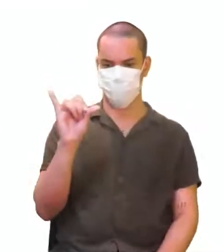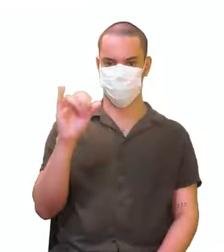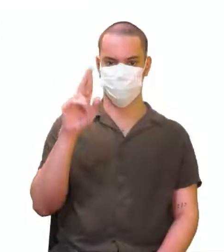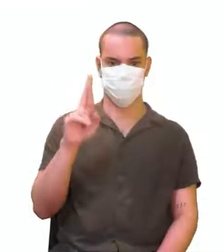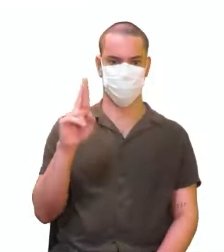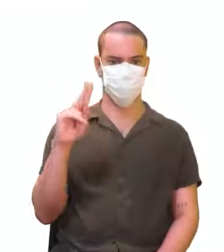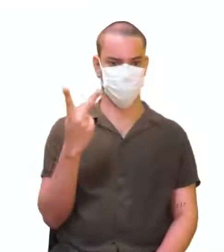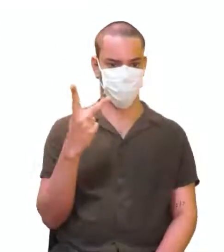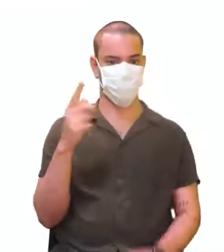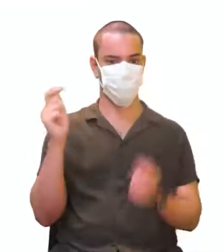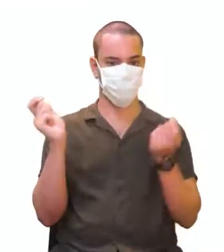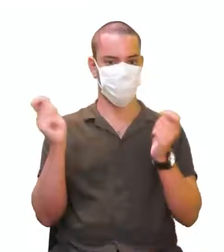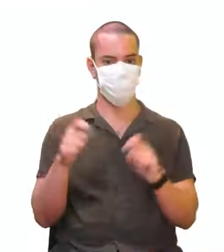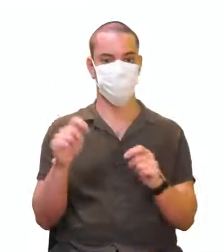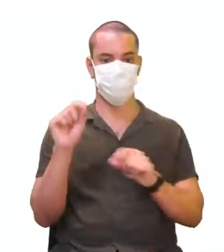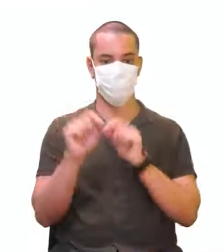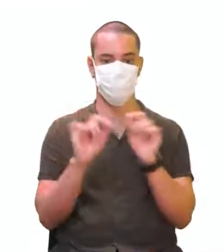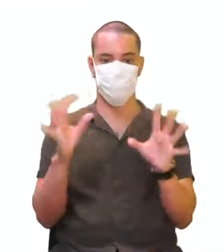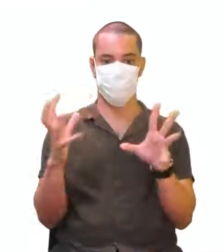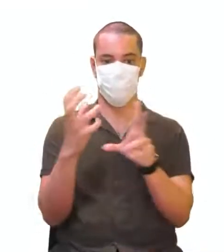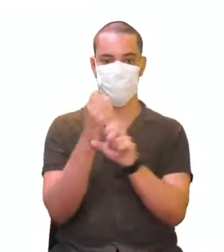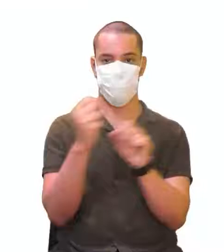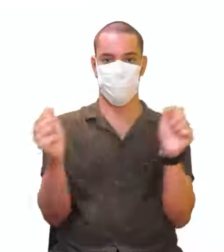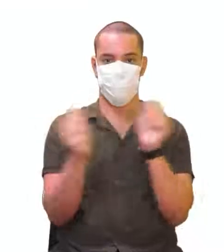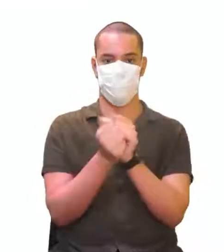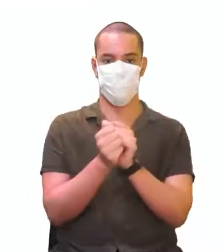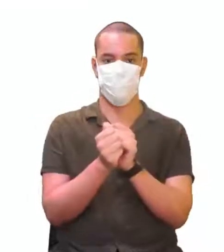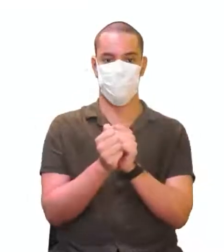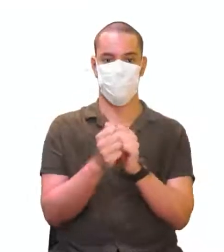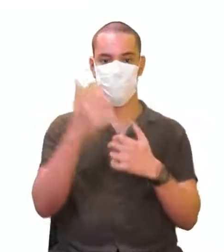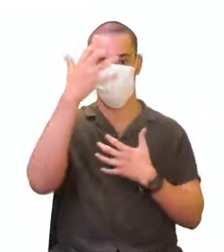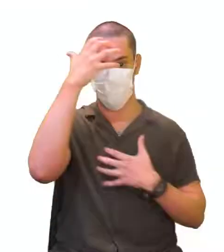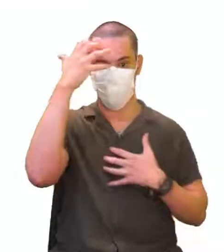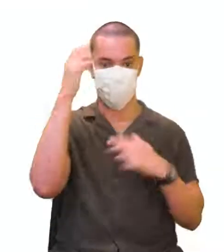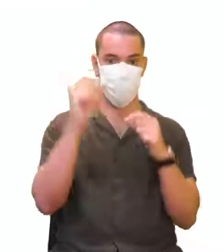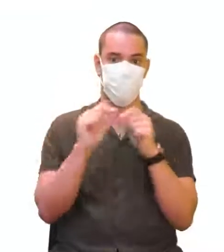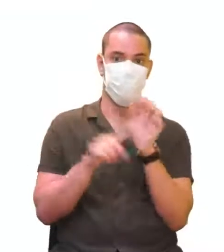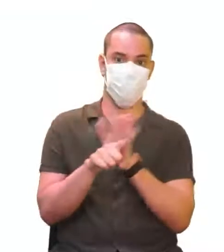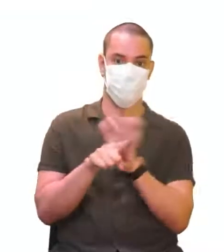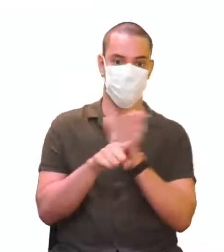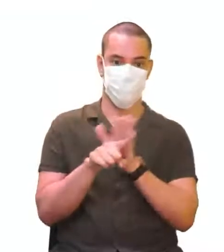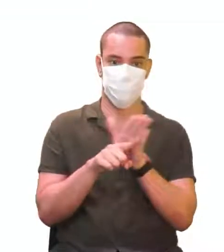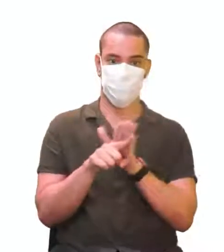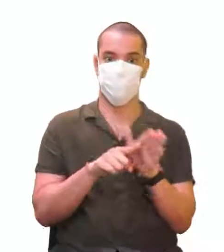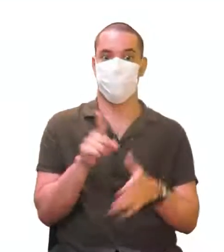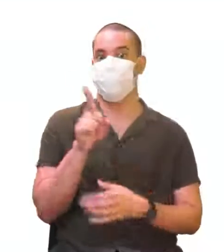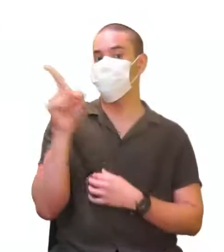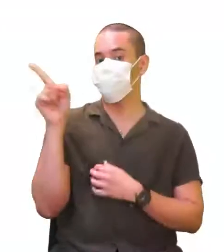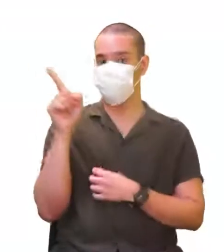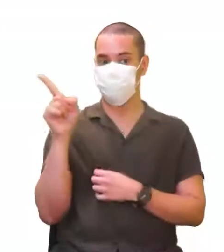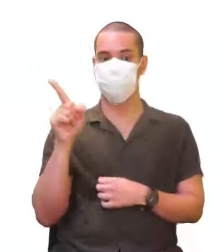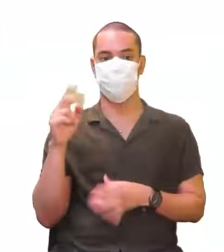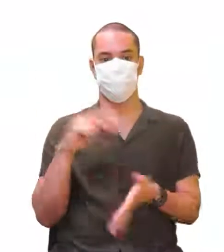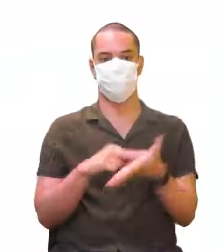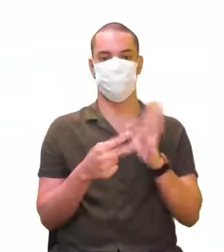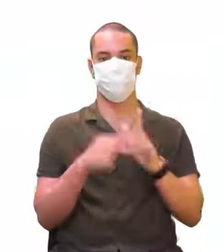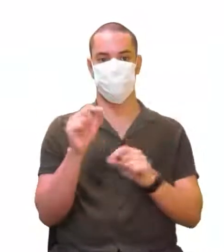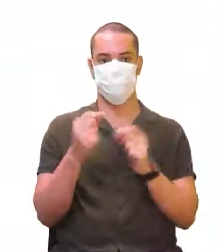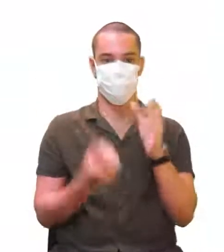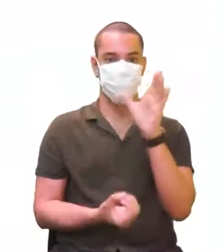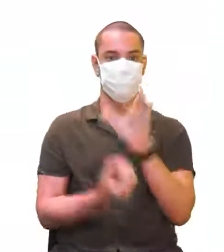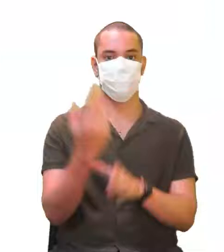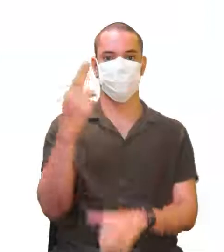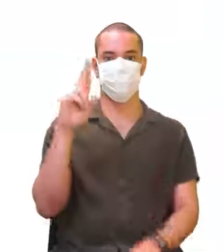anti-RH e que poderia aglutinar as hemácias do macaco rhesus, né? O macaco rhesus, pessoal, esse nome é justamente daí que